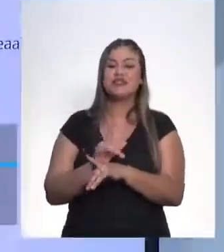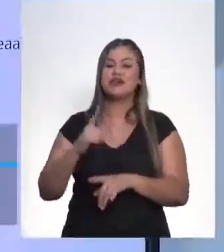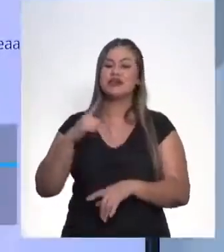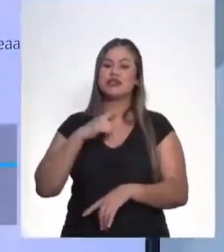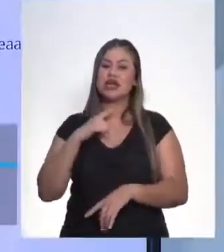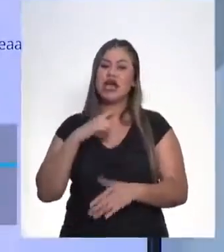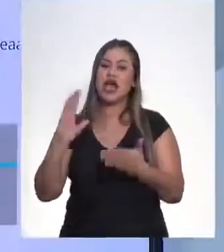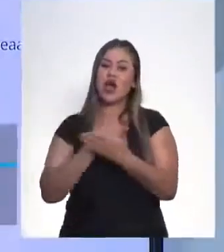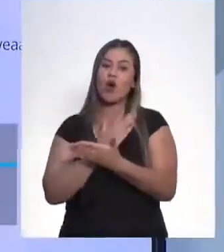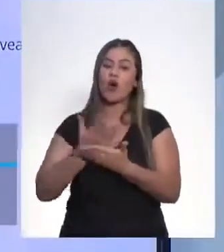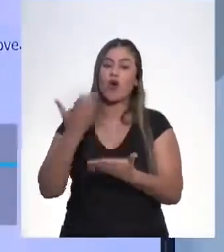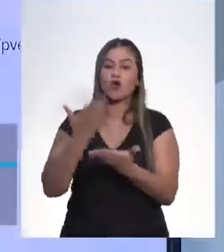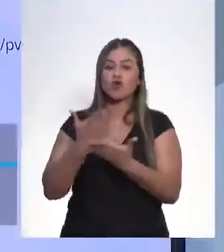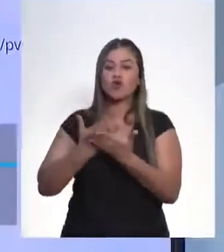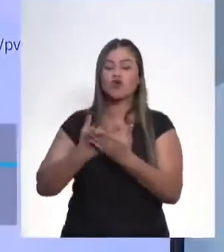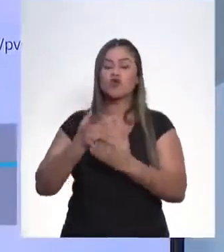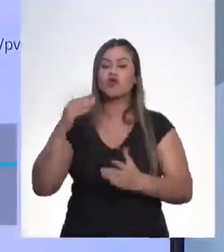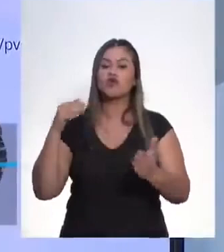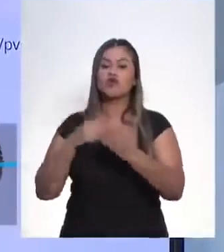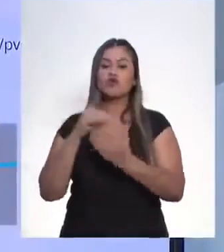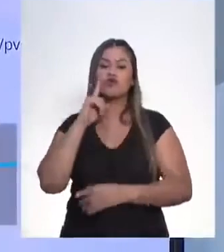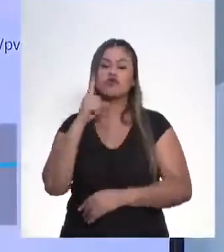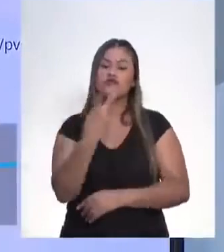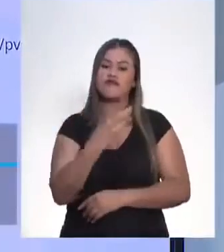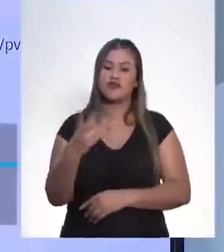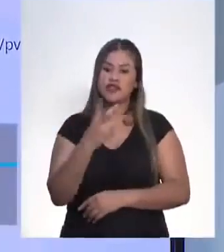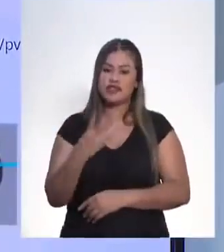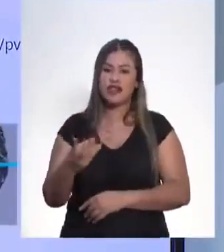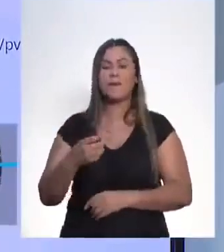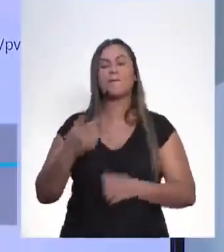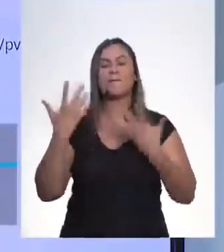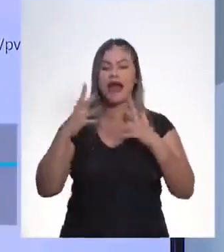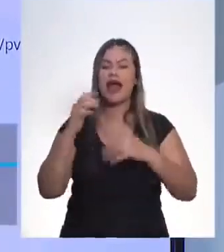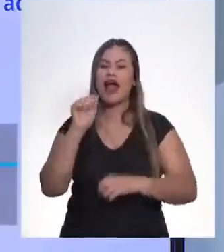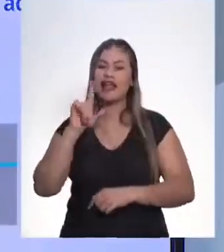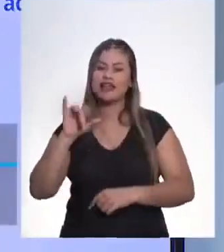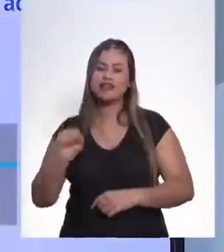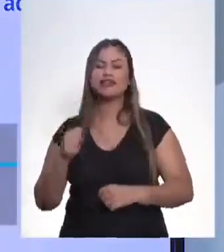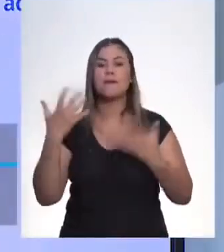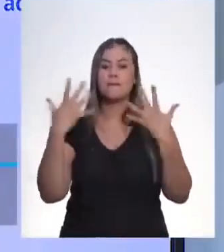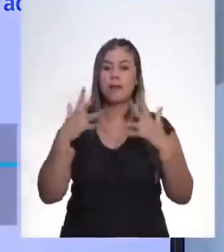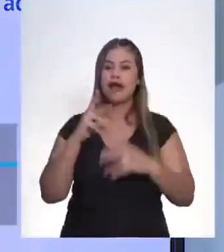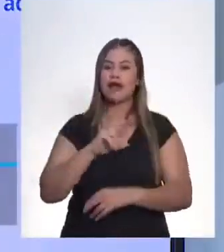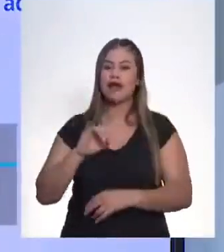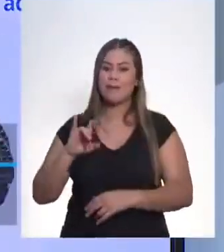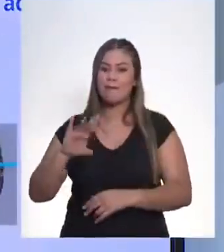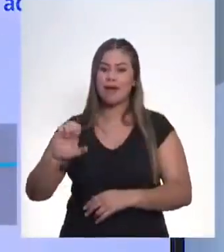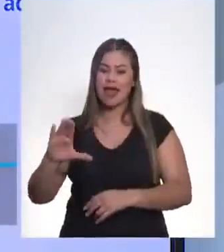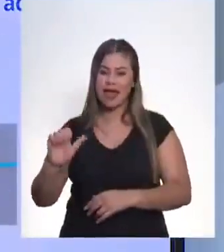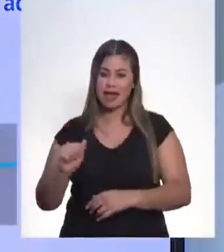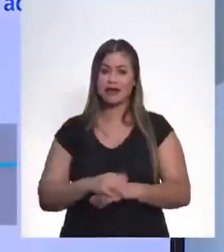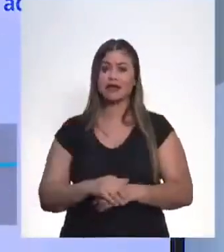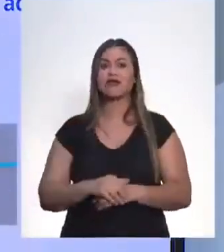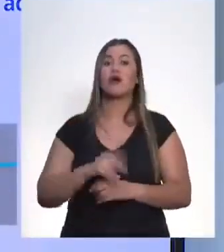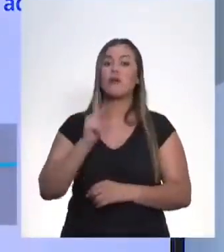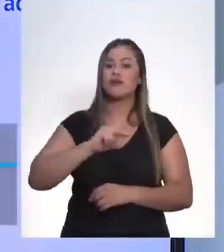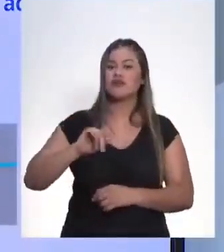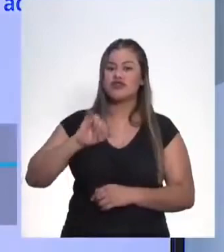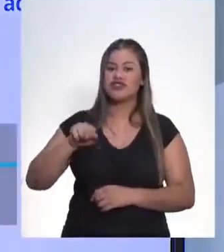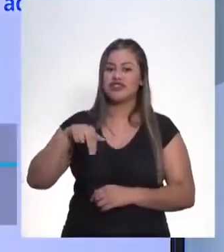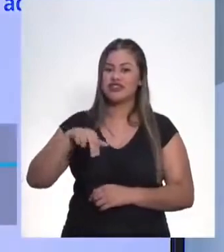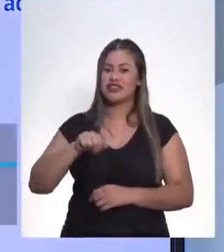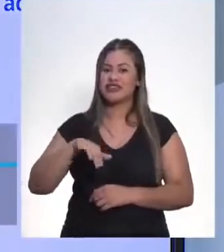mais algumas aulas até o dia 23. Parabéns a Alice, parabéns aí a Rebeca, a professora